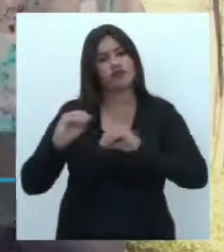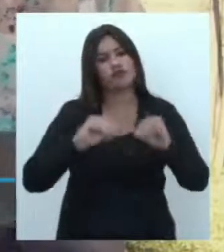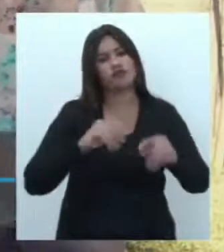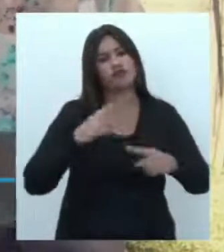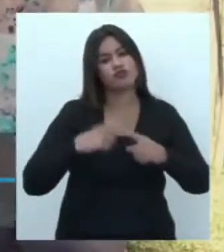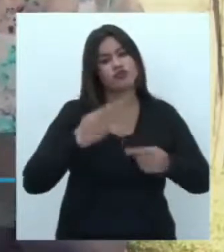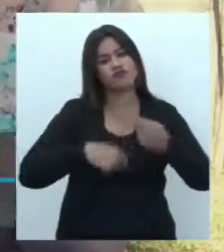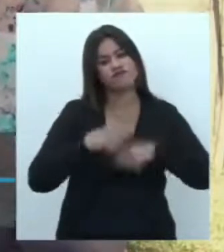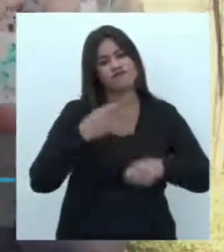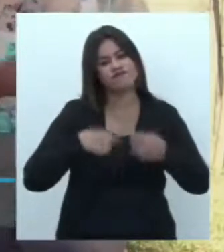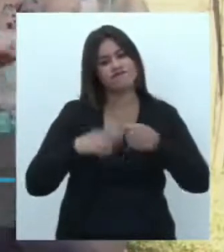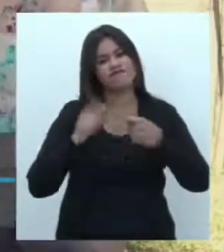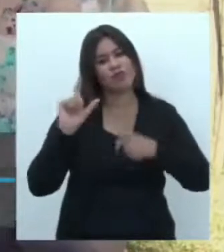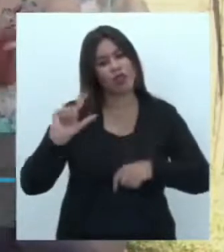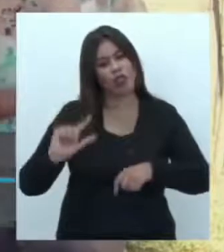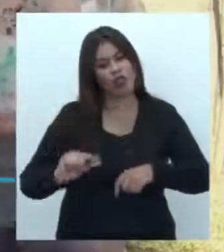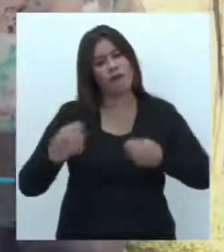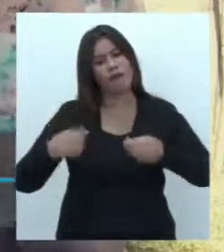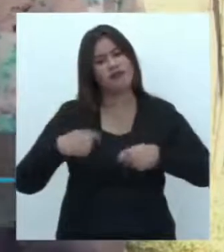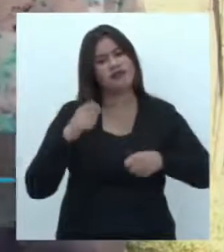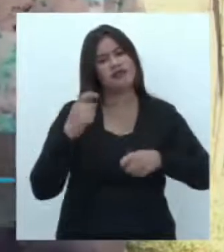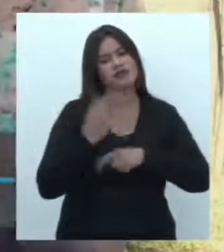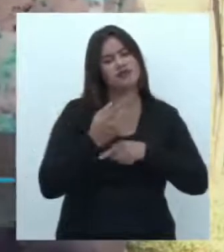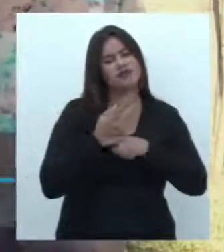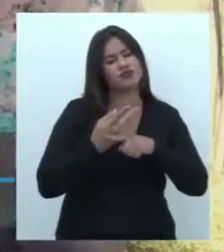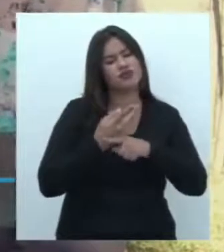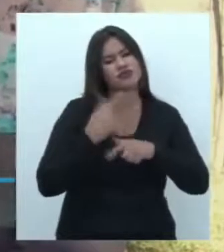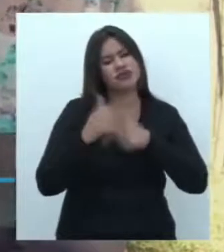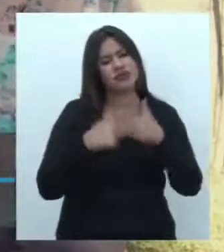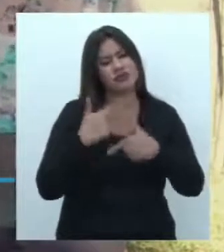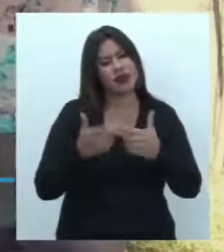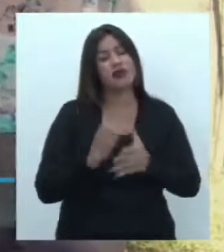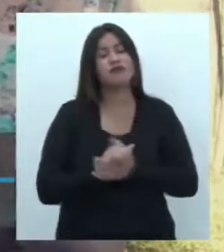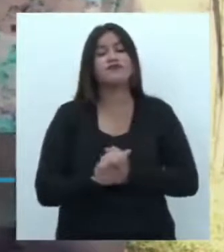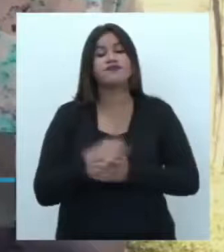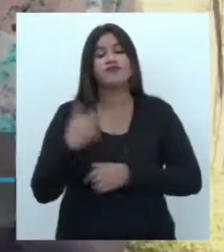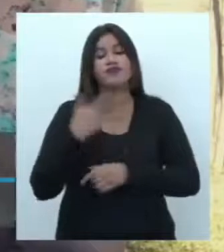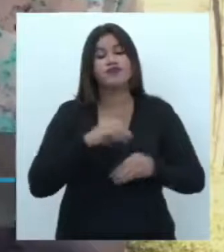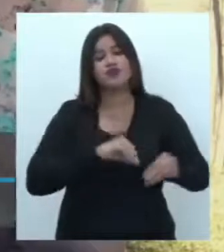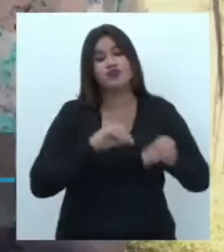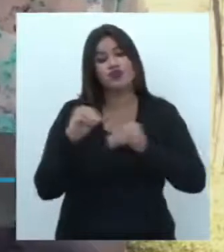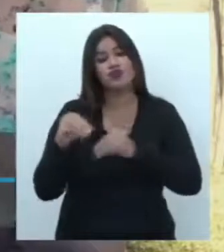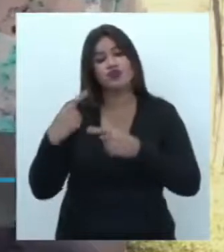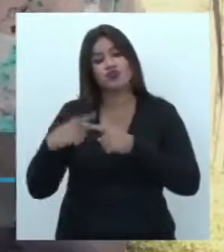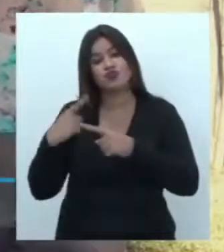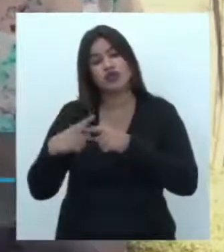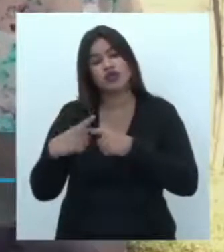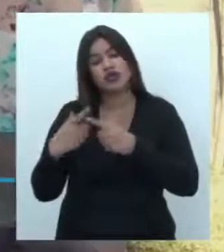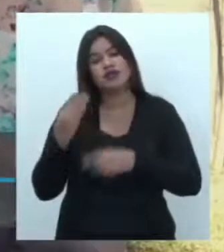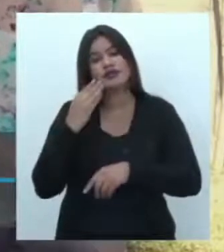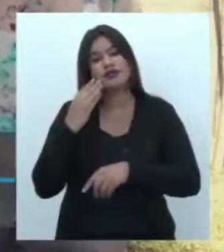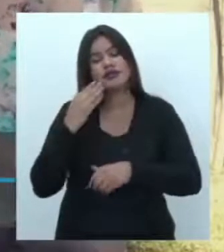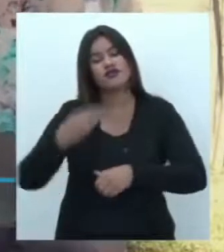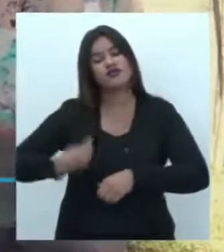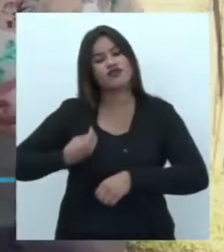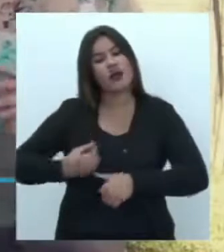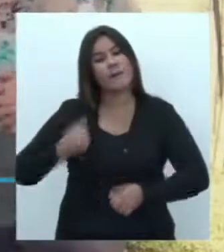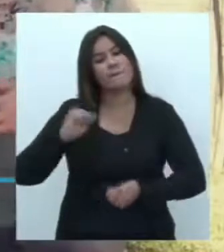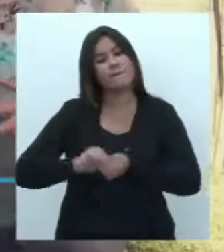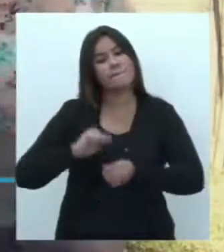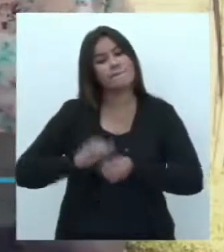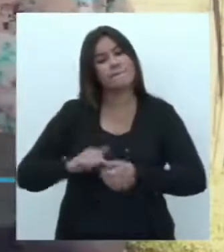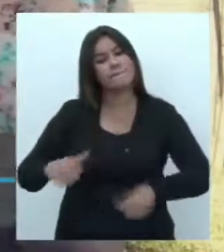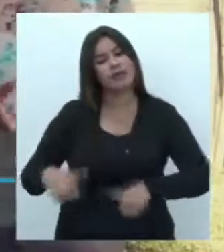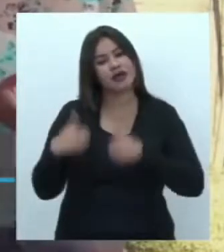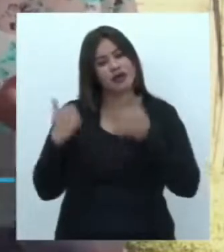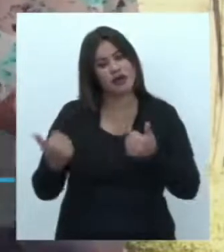questões econômicas, em busca de emprego, por exemplo. Outras se deslocam buscando uma melhor qualidade de vida, como aquelas